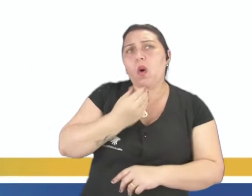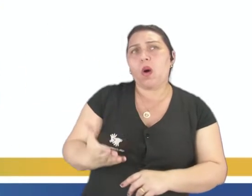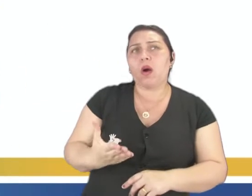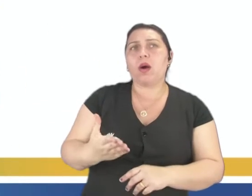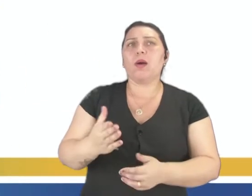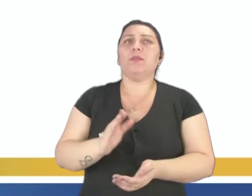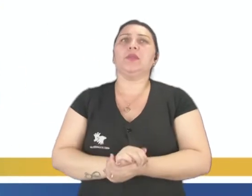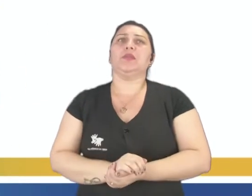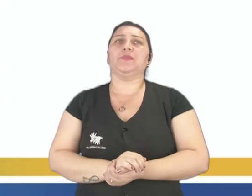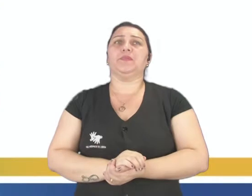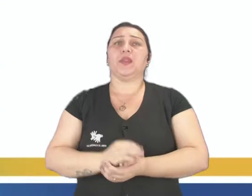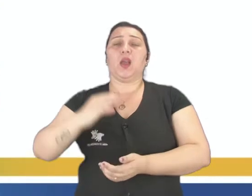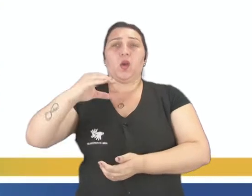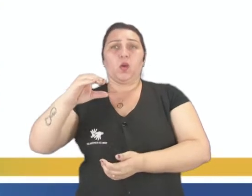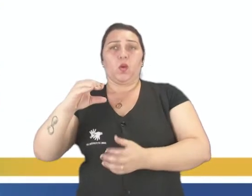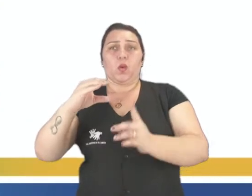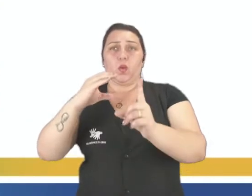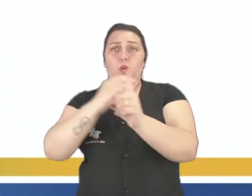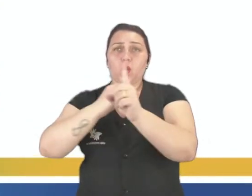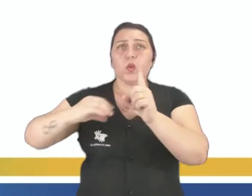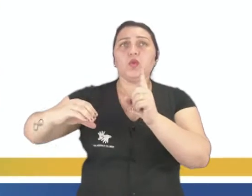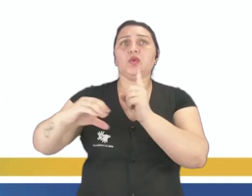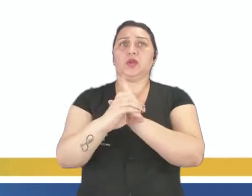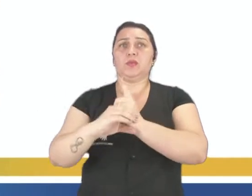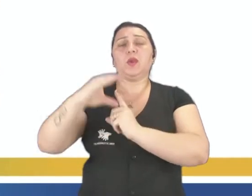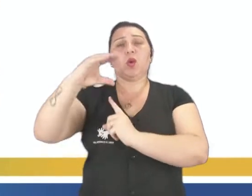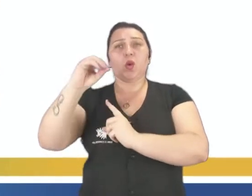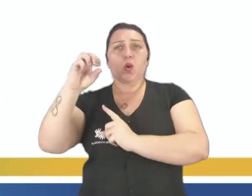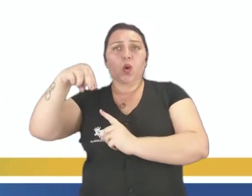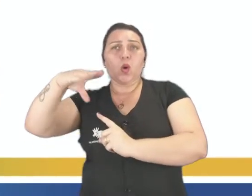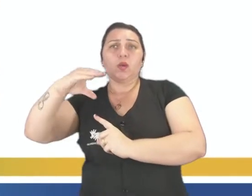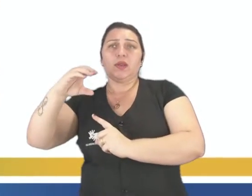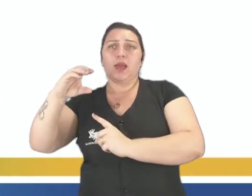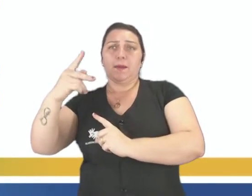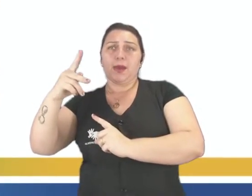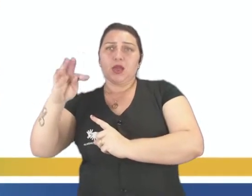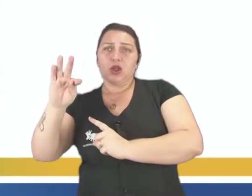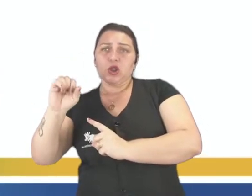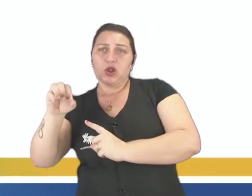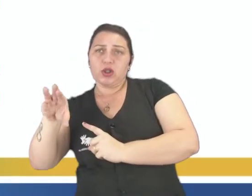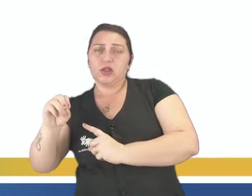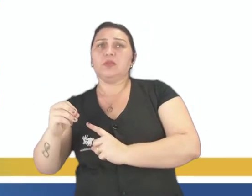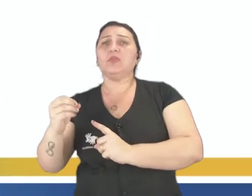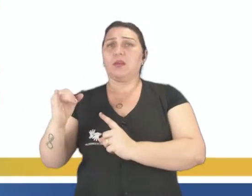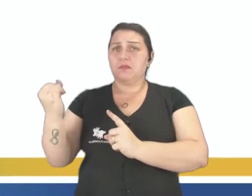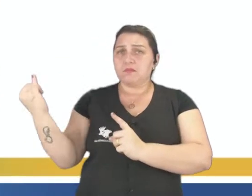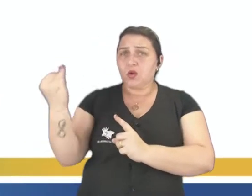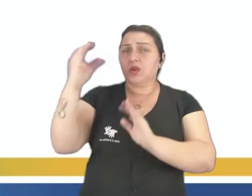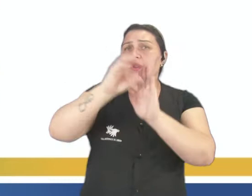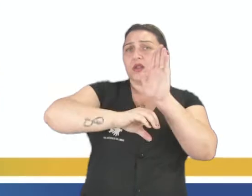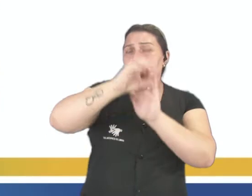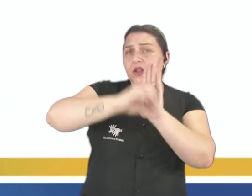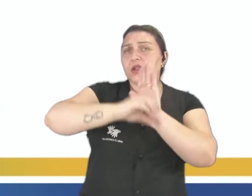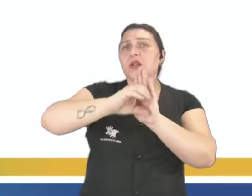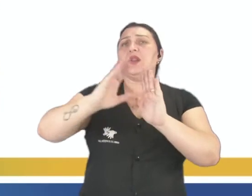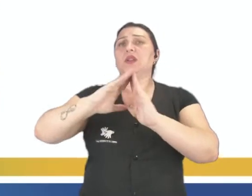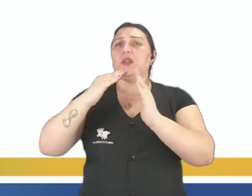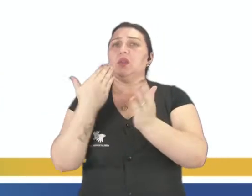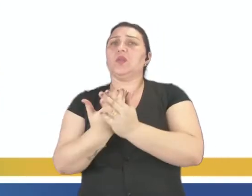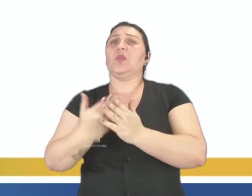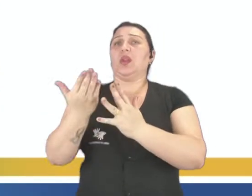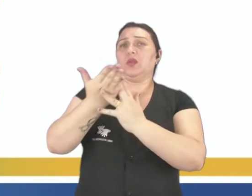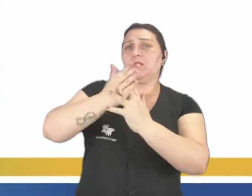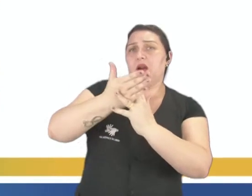ver o que é isso. Né? O cultismo e o conceptismo são dois conceitos que são muito importantes na escola literária